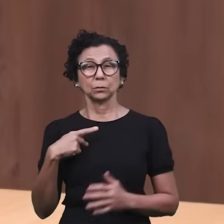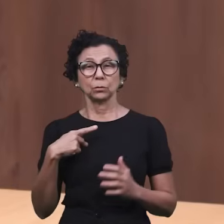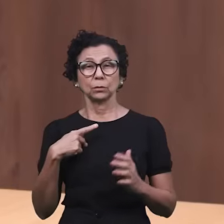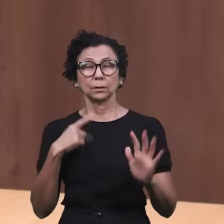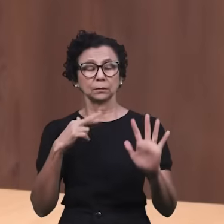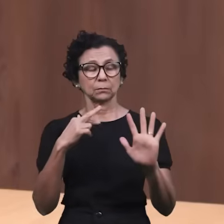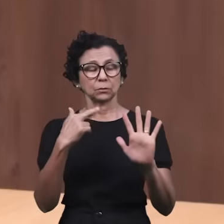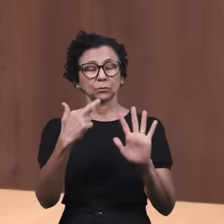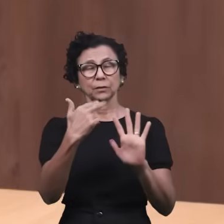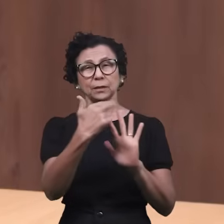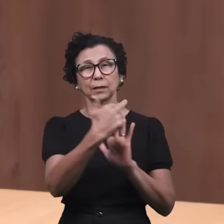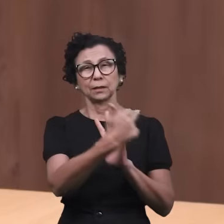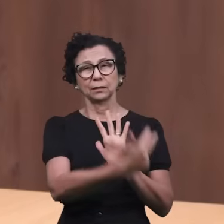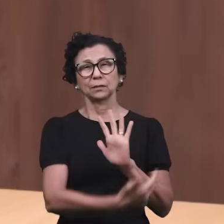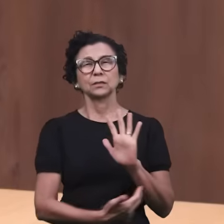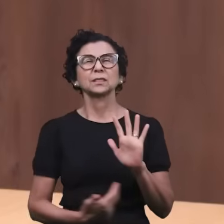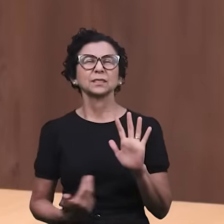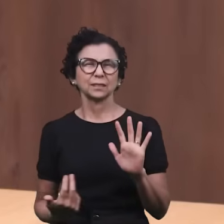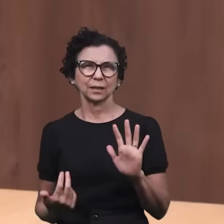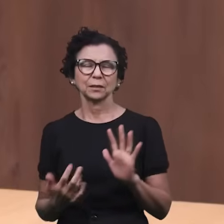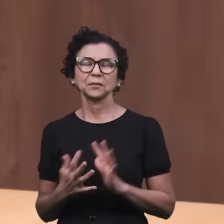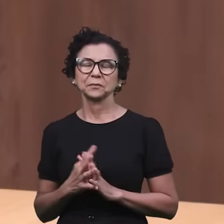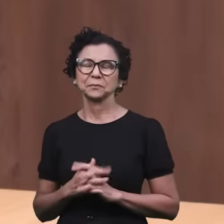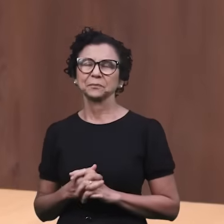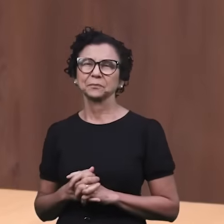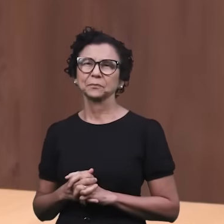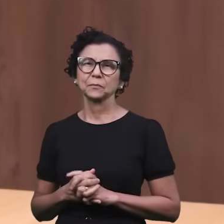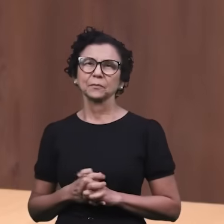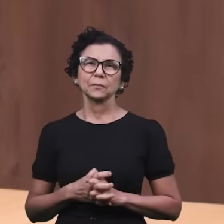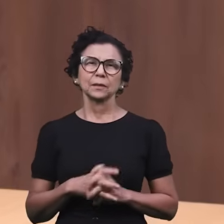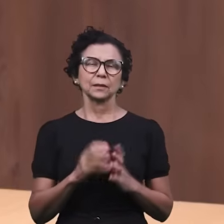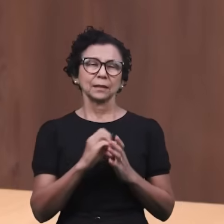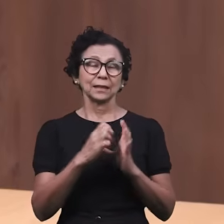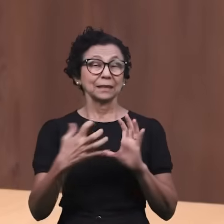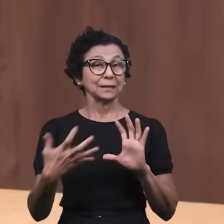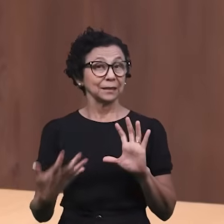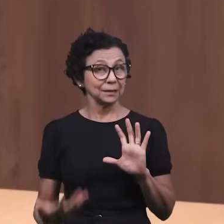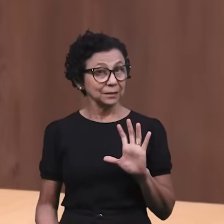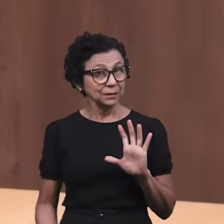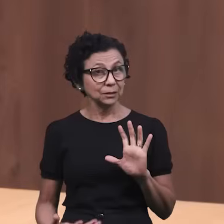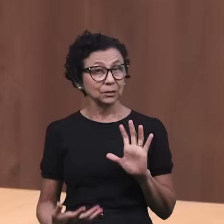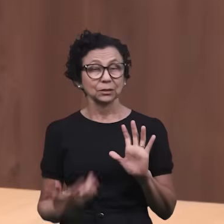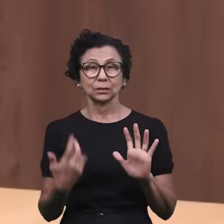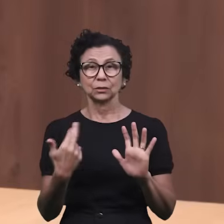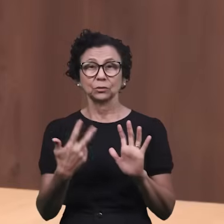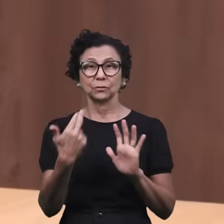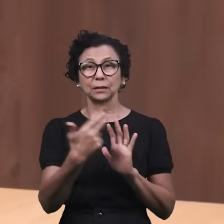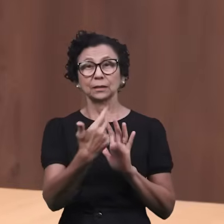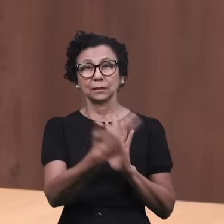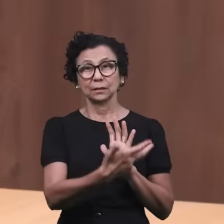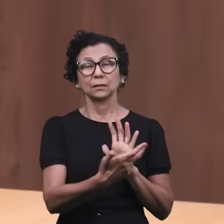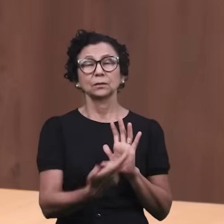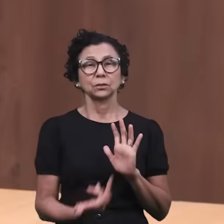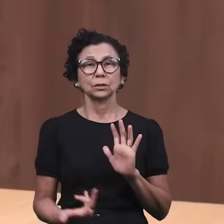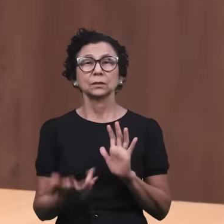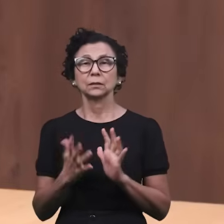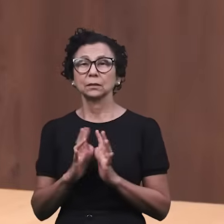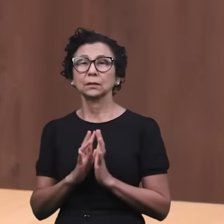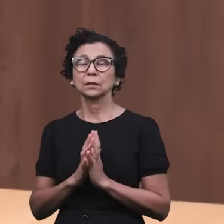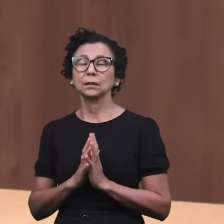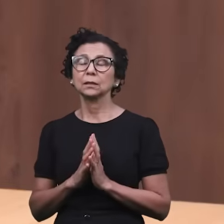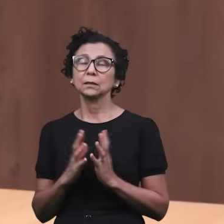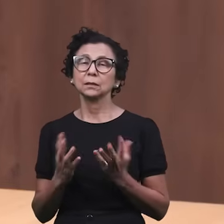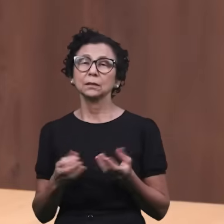diferentes, não é? Os servos têm os seus ministérios de características diferentes. Isso enobrece